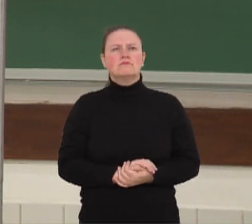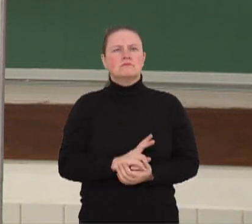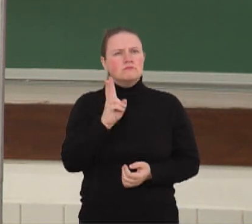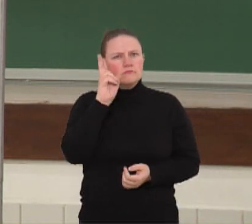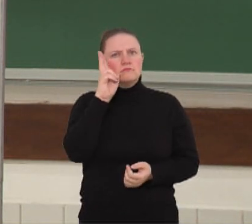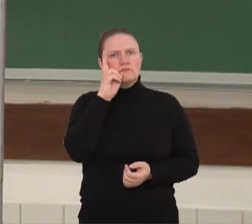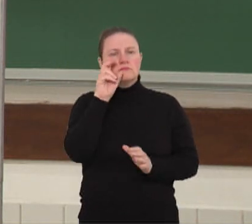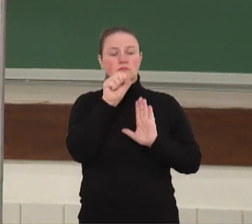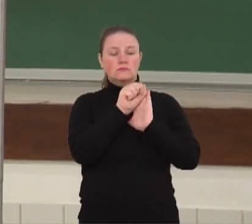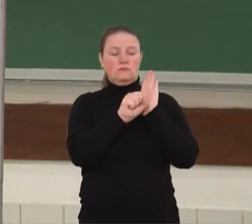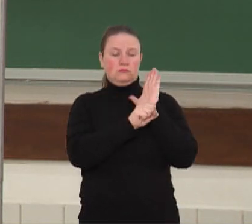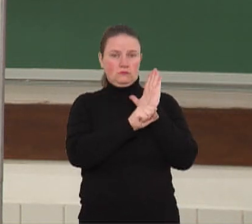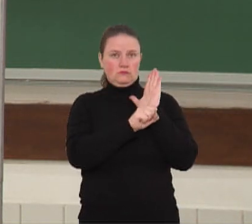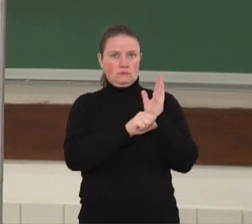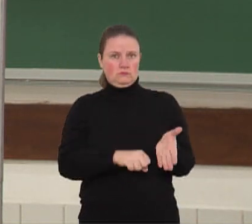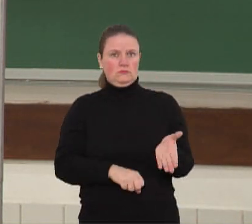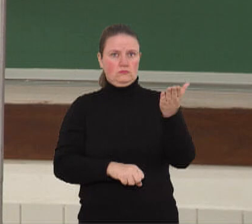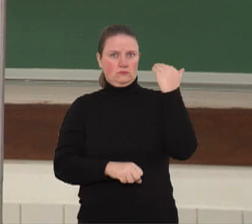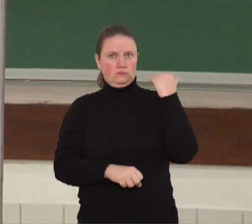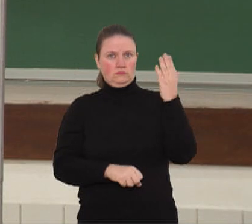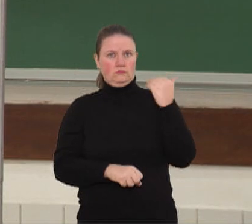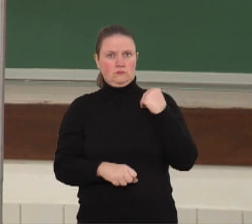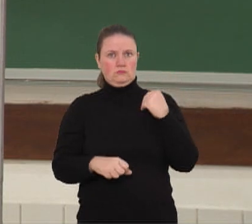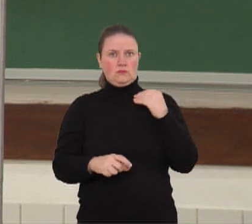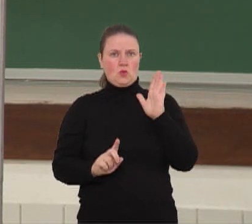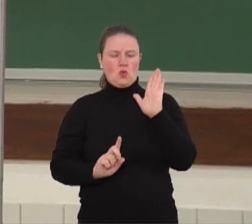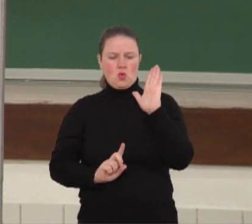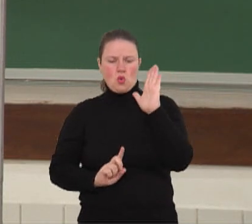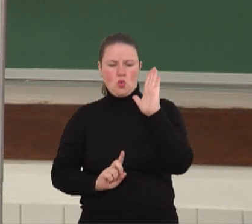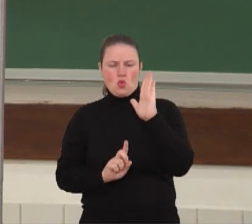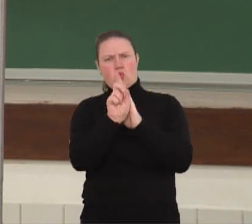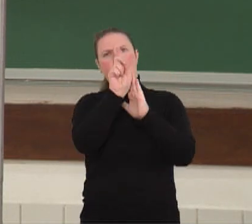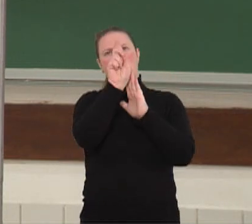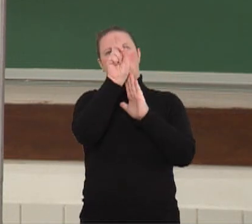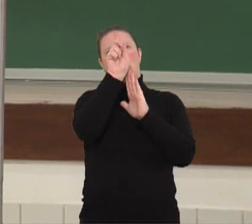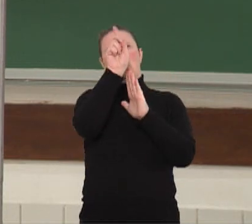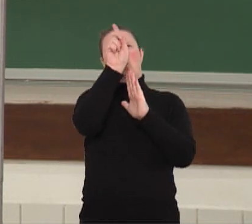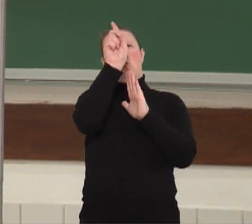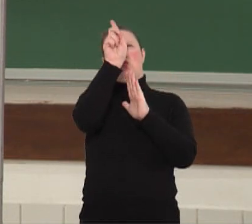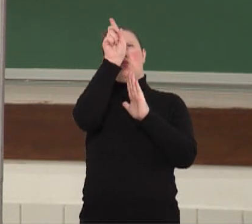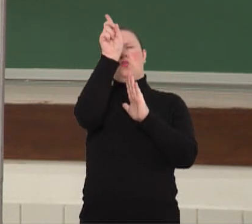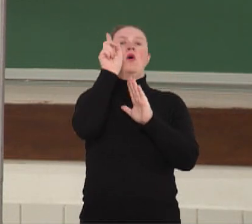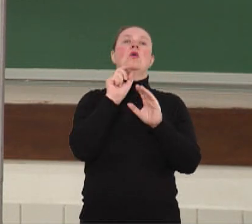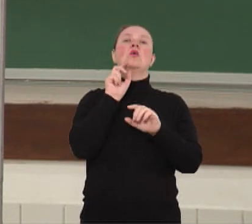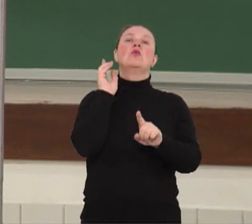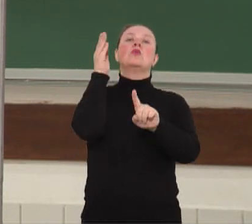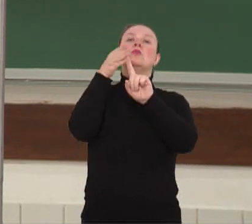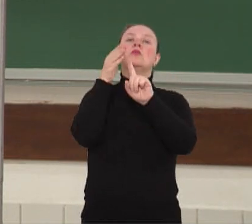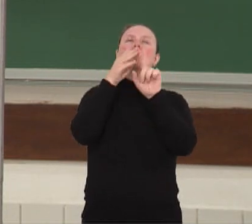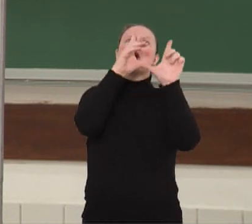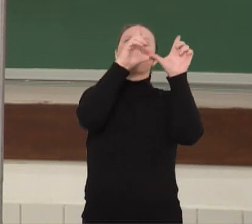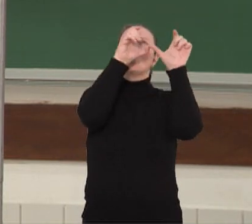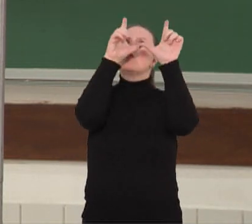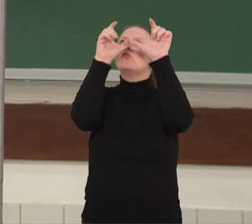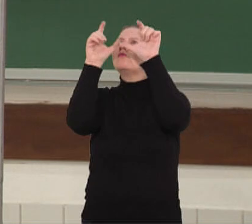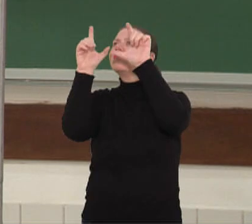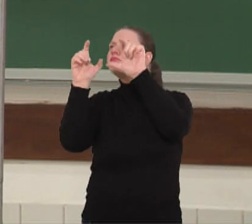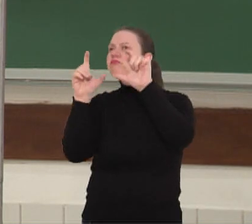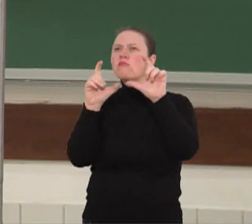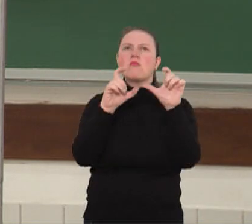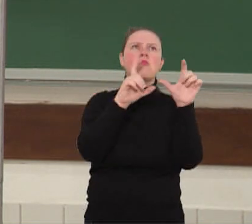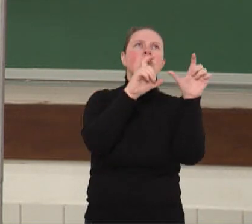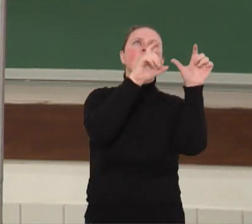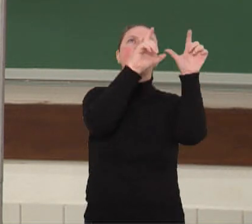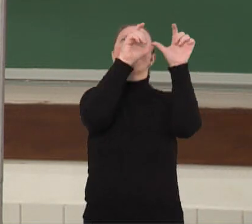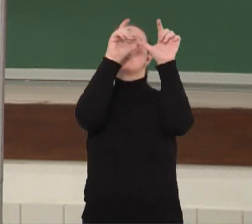No século passado, foi lançada uma nave espacial com o objetivo de tirar fotos do espaço. E essa nave foi lançada com